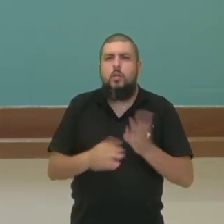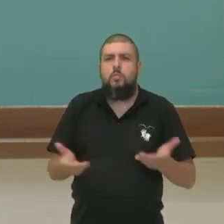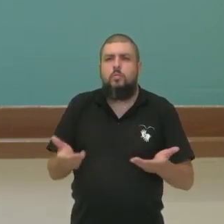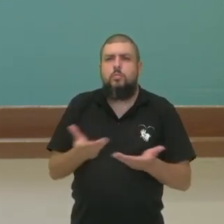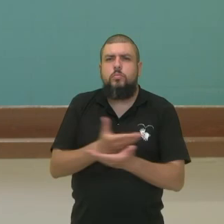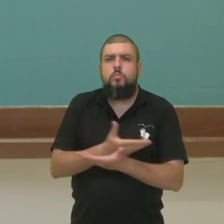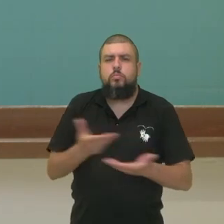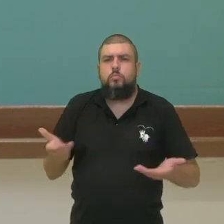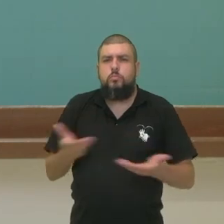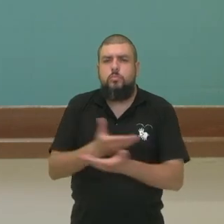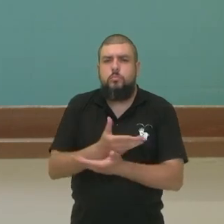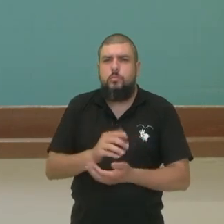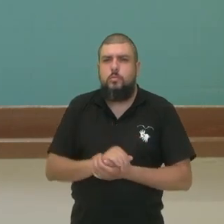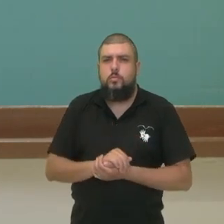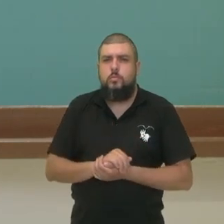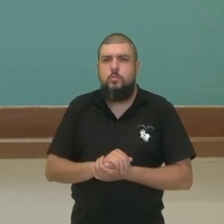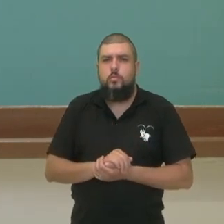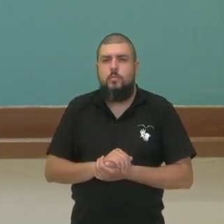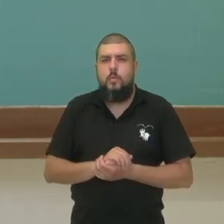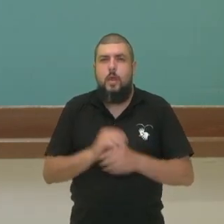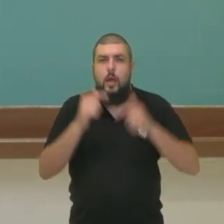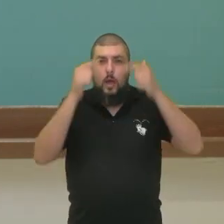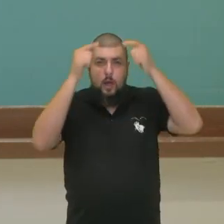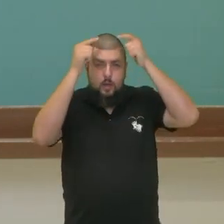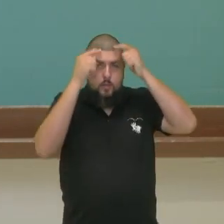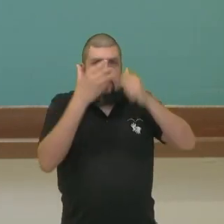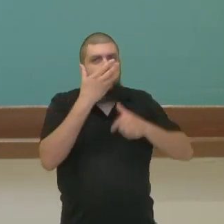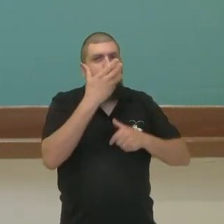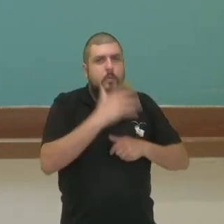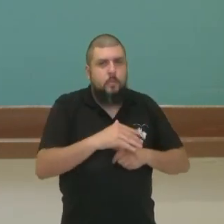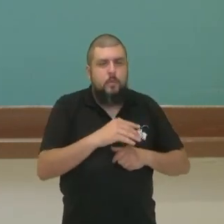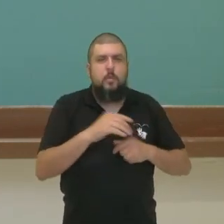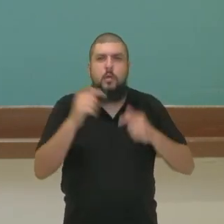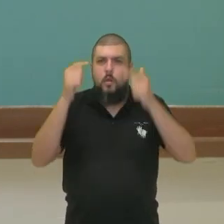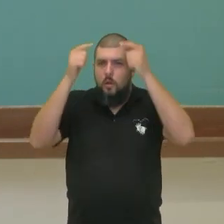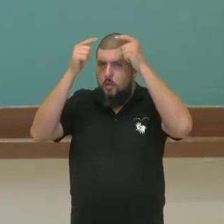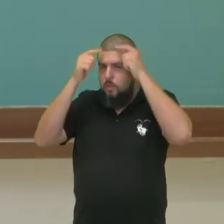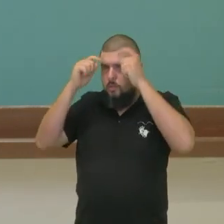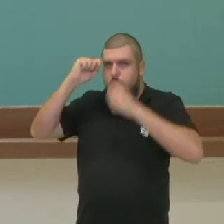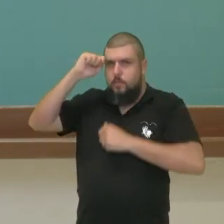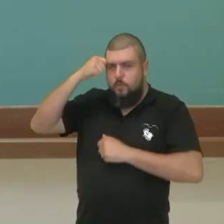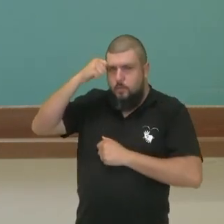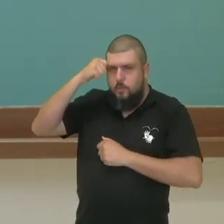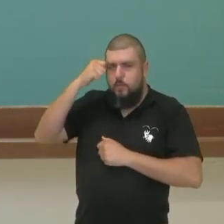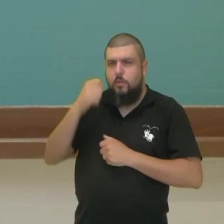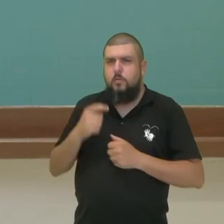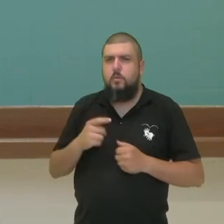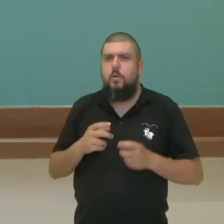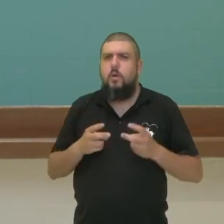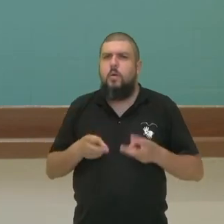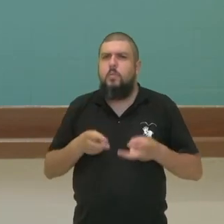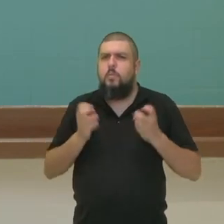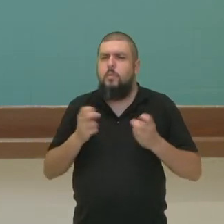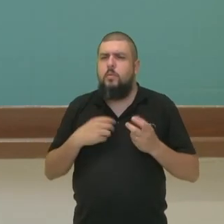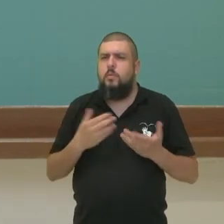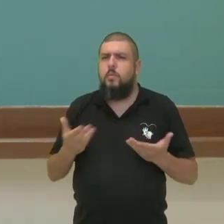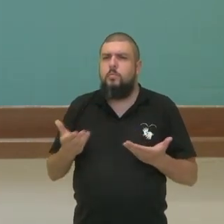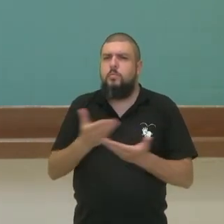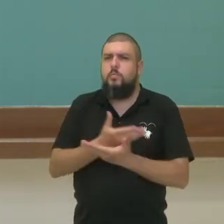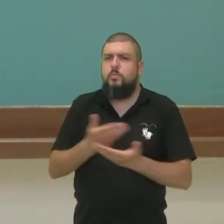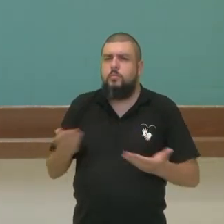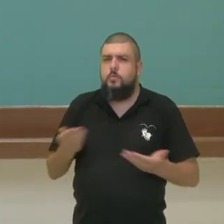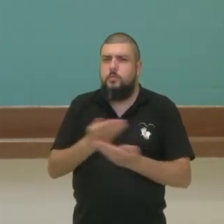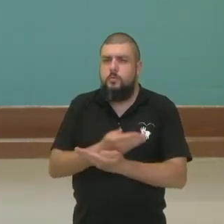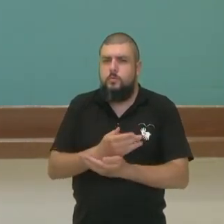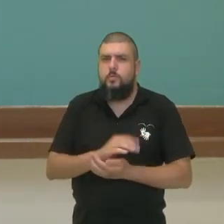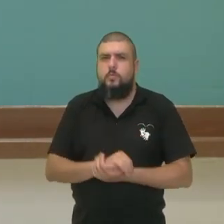Pequeno Príncipe Negro, preto, desculpa. Então, vamos observar um pouquinho da